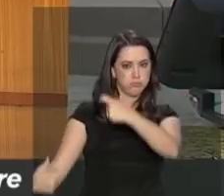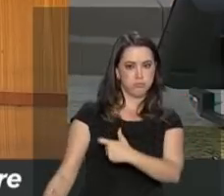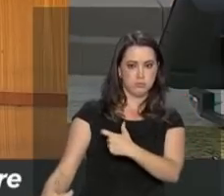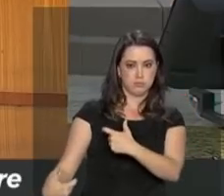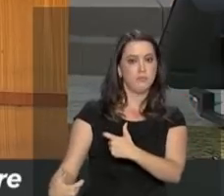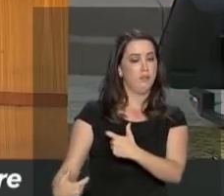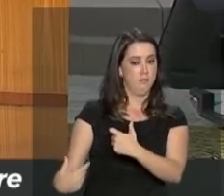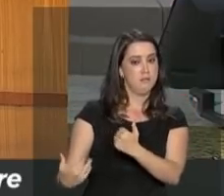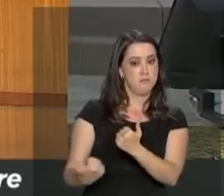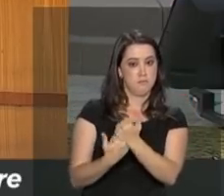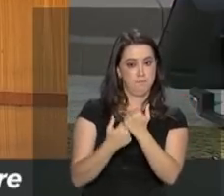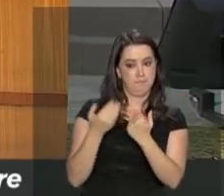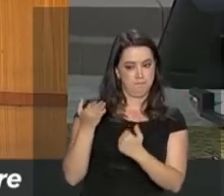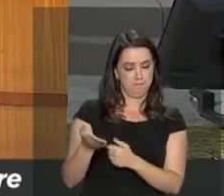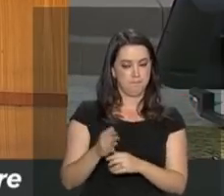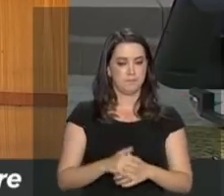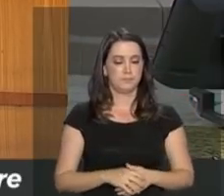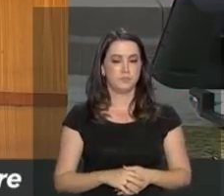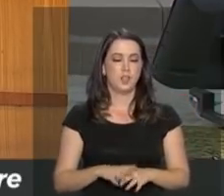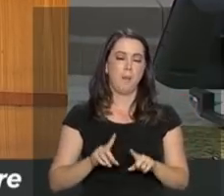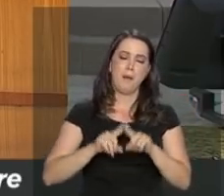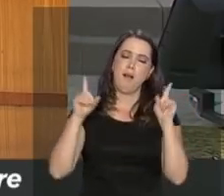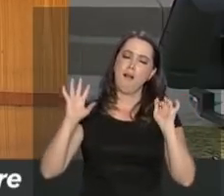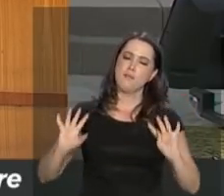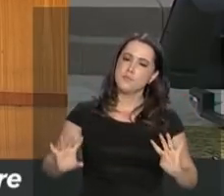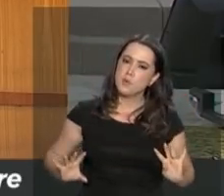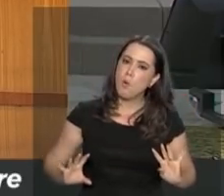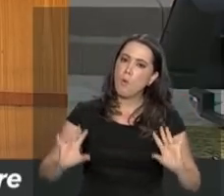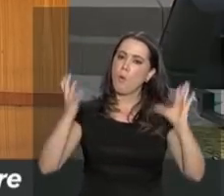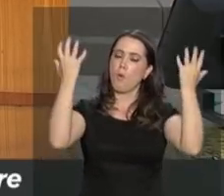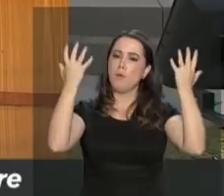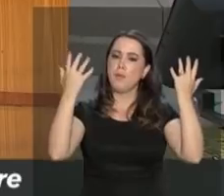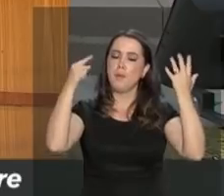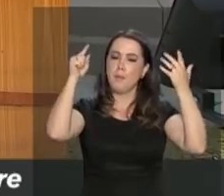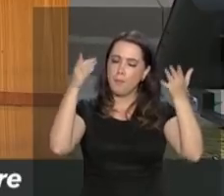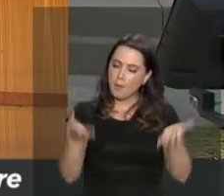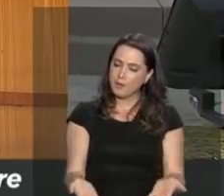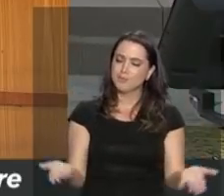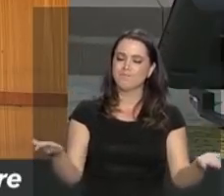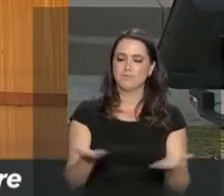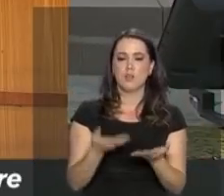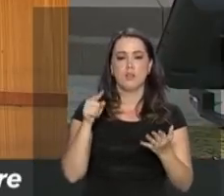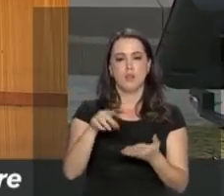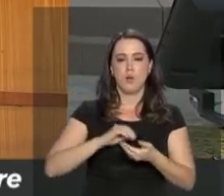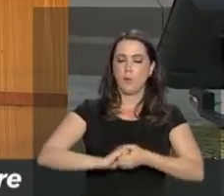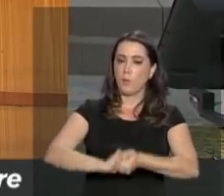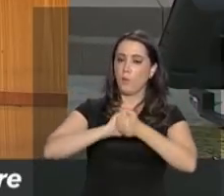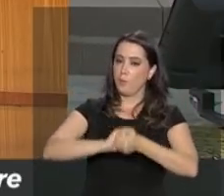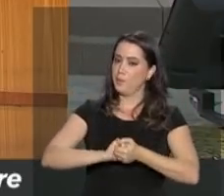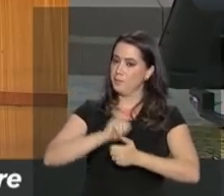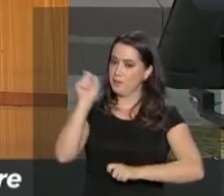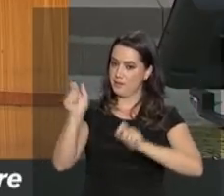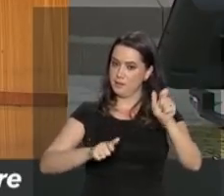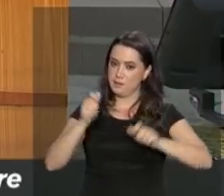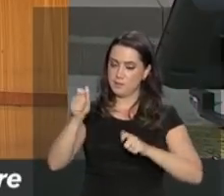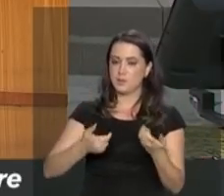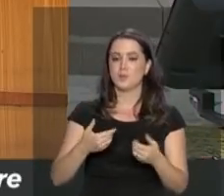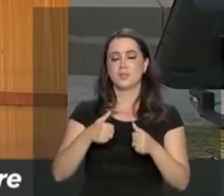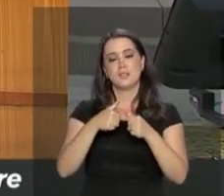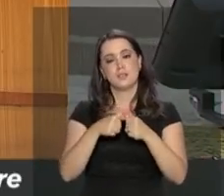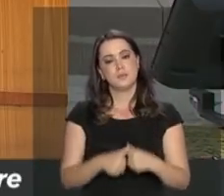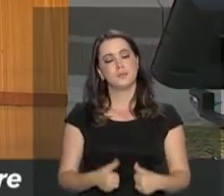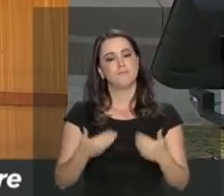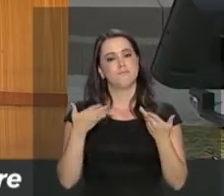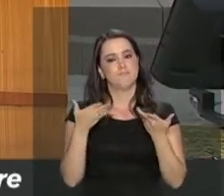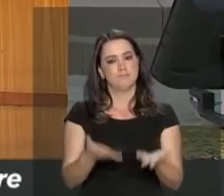funções mas eu quero comemorar a este momento cumprimentar aqueles que se dispuseram